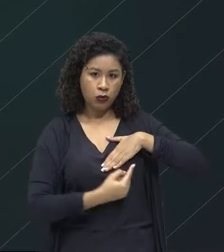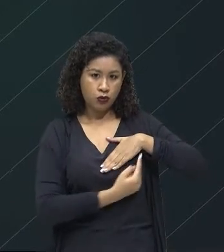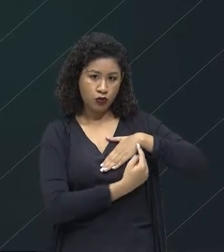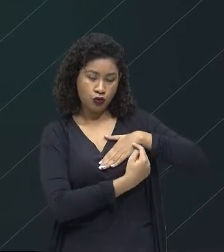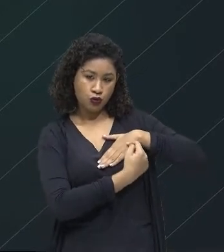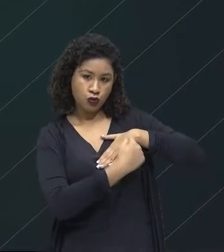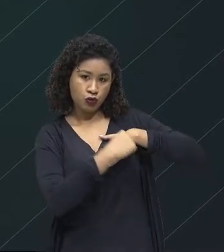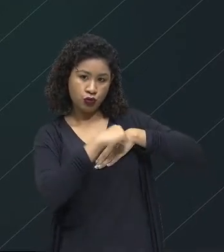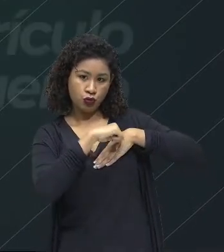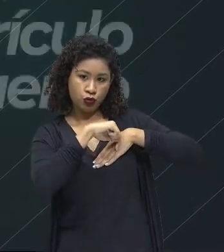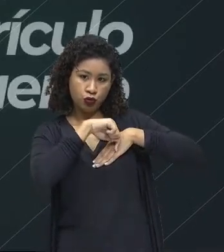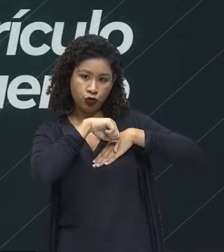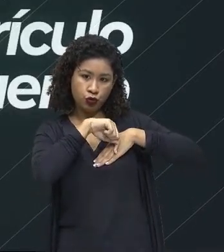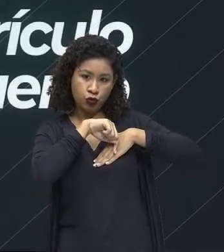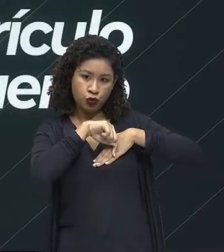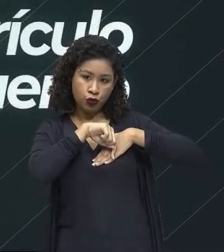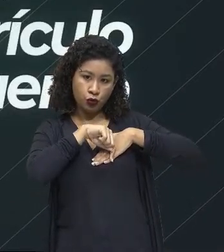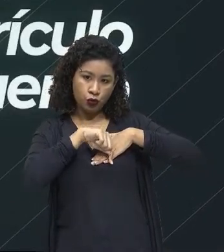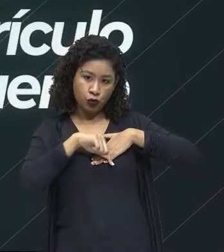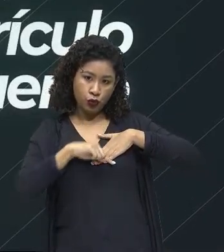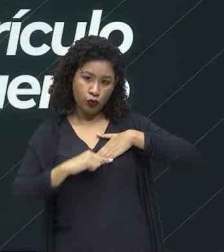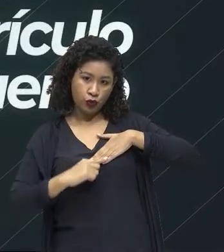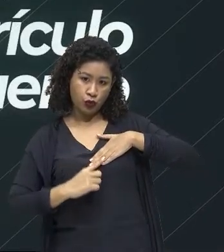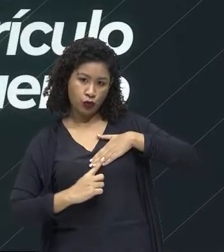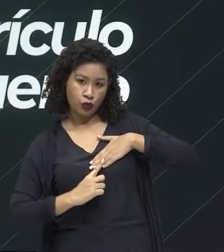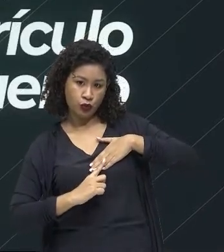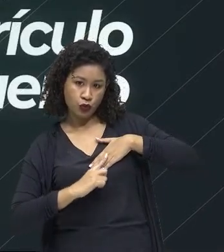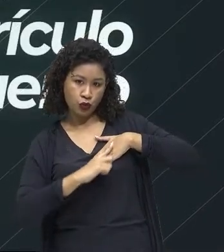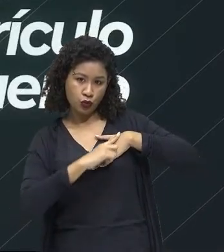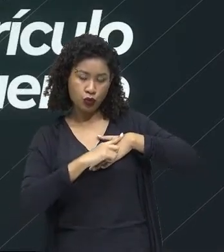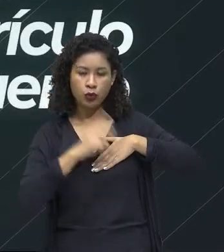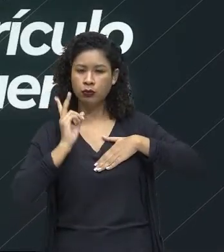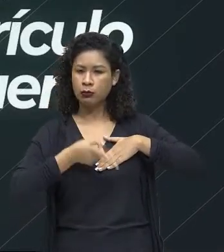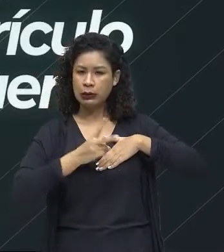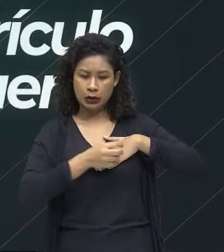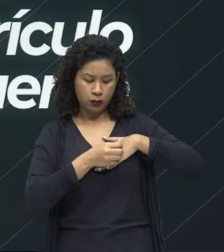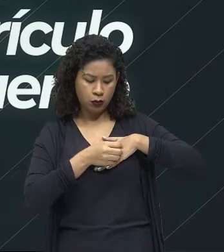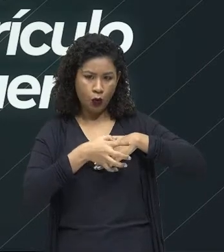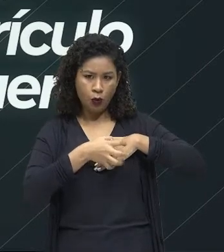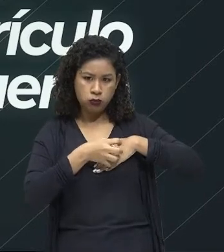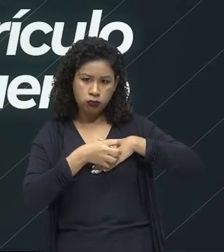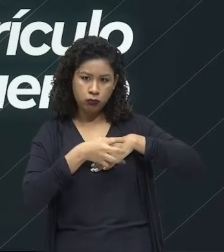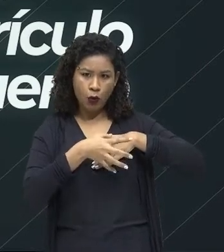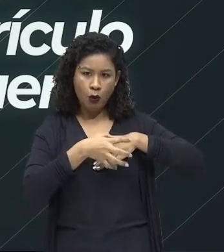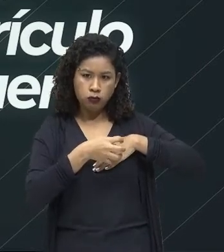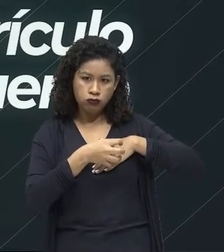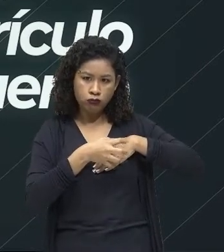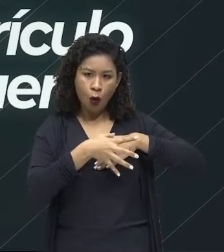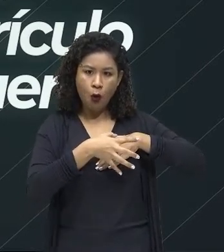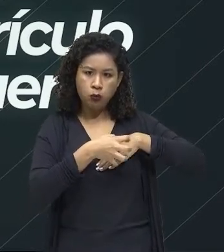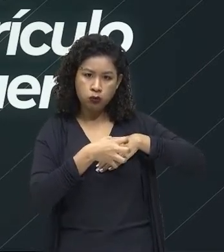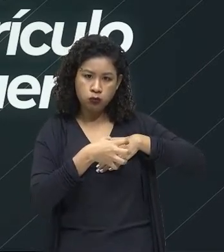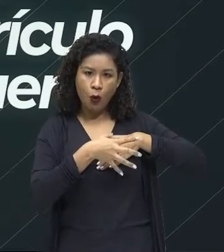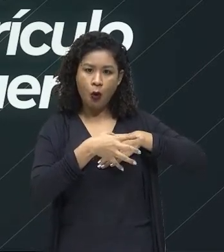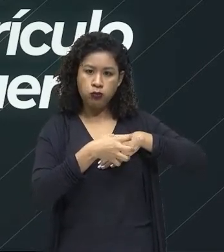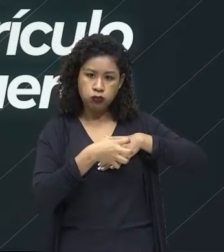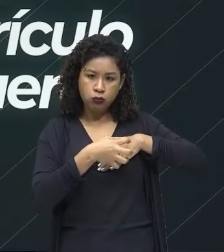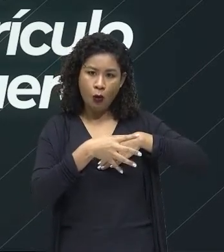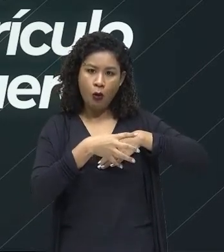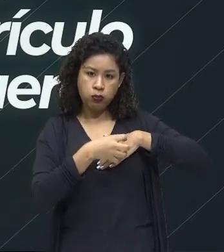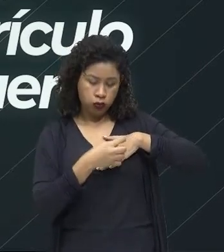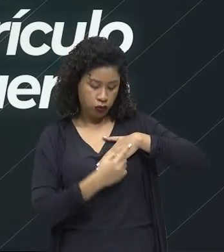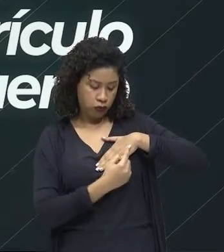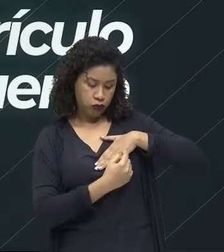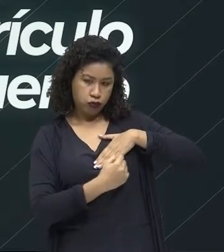átrio esquerdo se contrai, o ventrículo esquerdo relaxa simultaneamente. O átrio esquerdo empurra o sangue